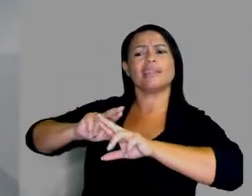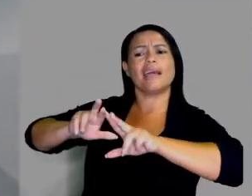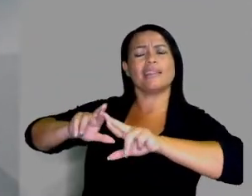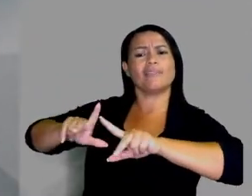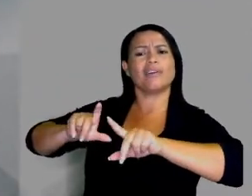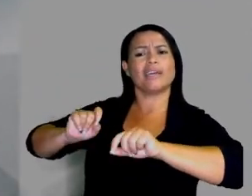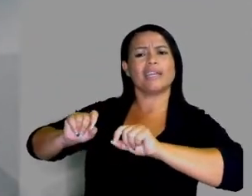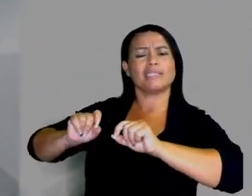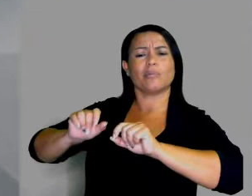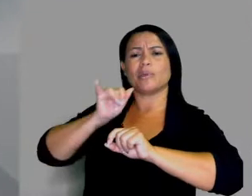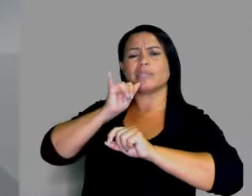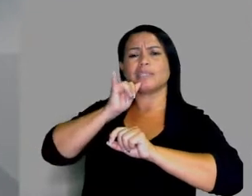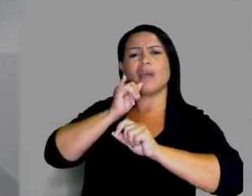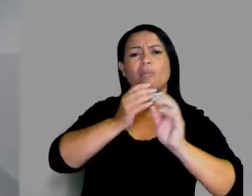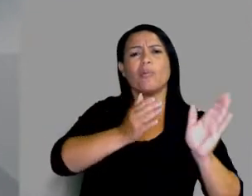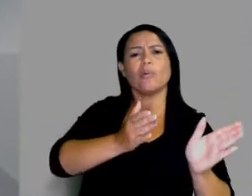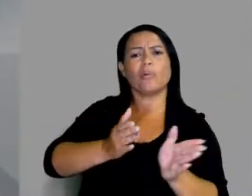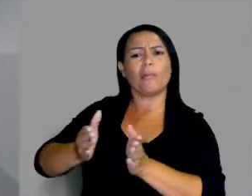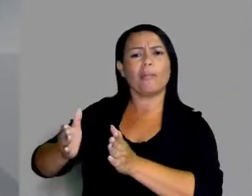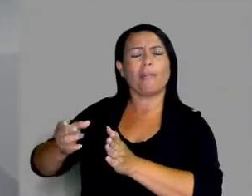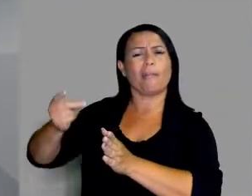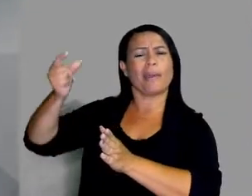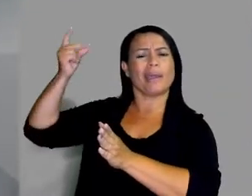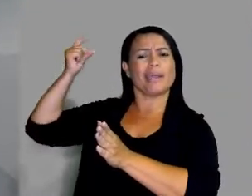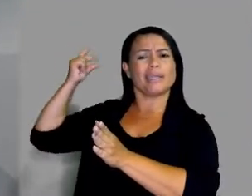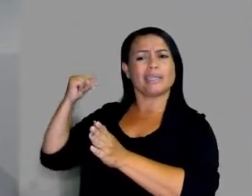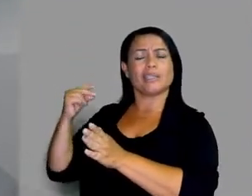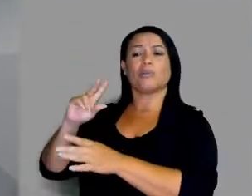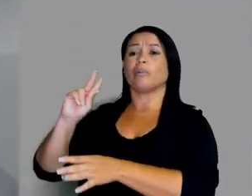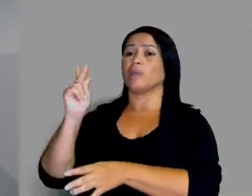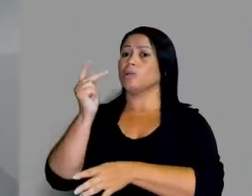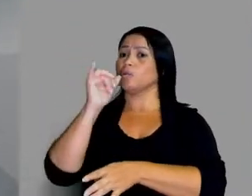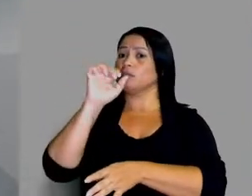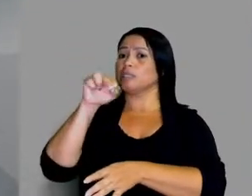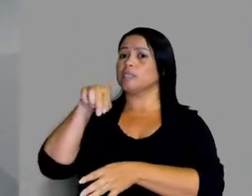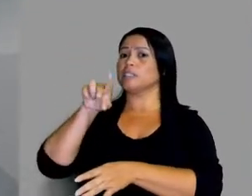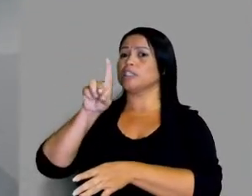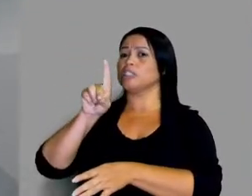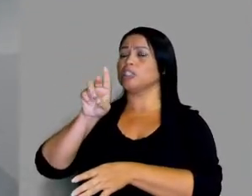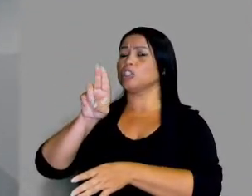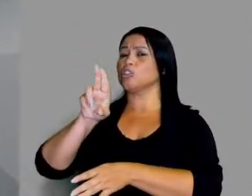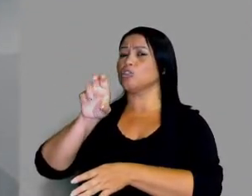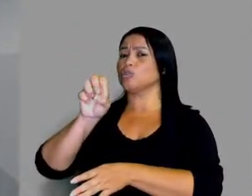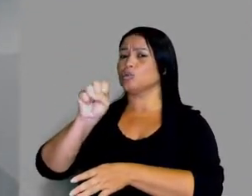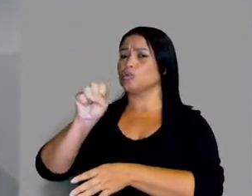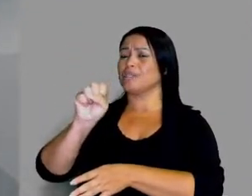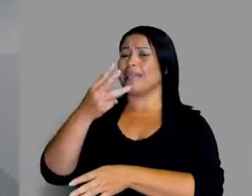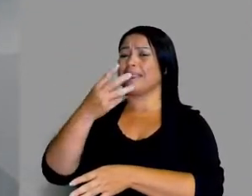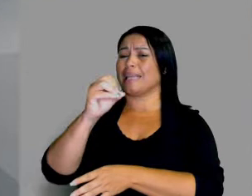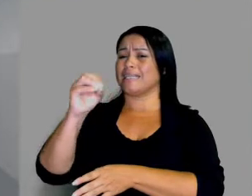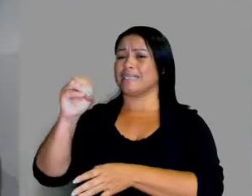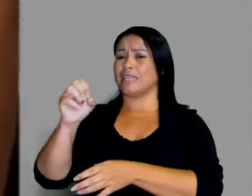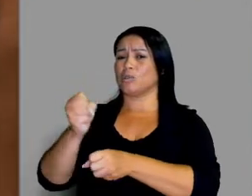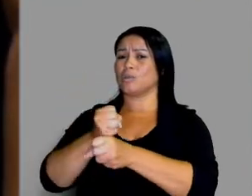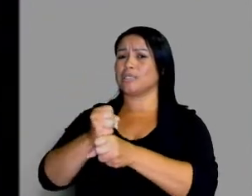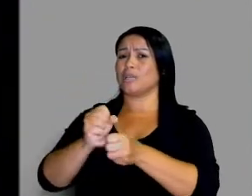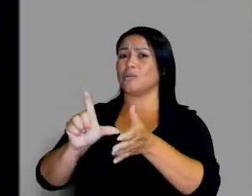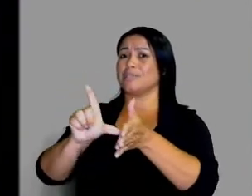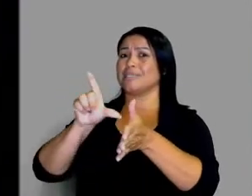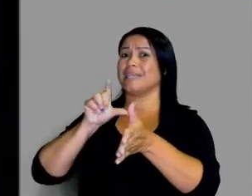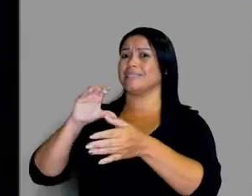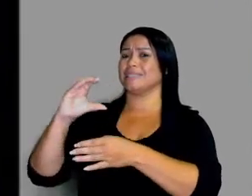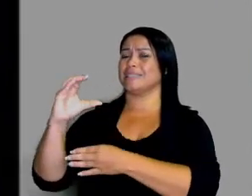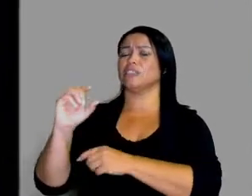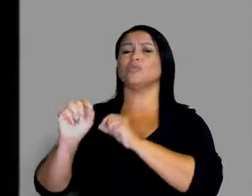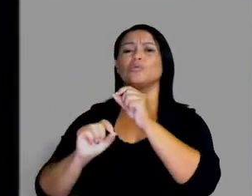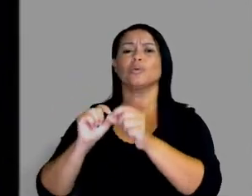do período, o qual eram utilizados, né? Aqui pelos hindus, 300 anos antes de Cristo, analisem as